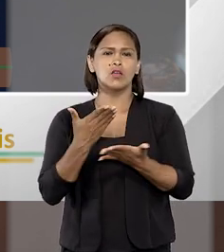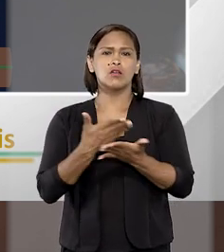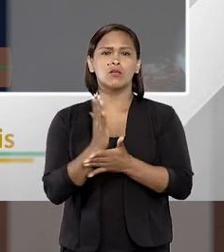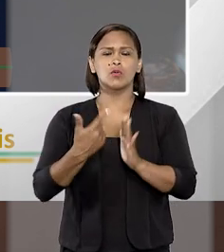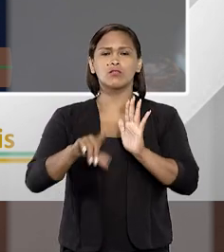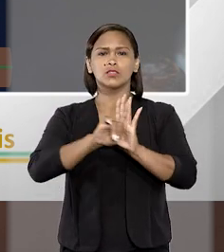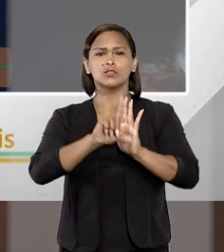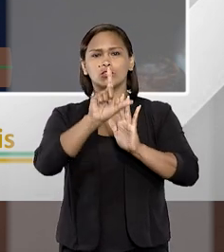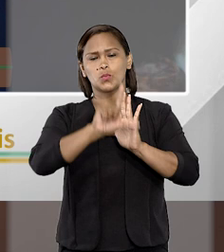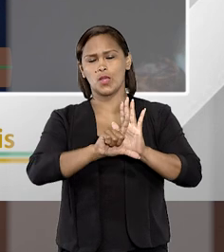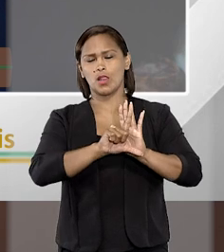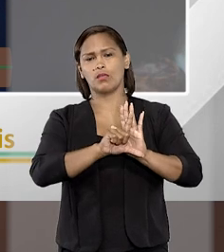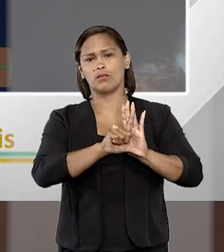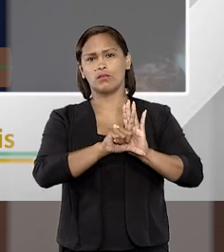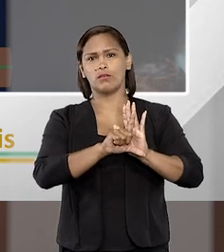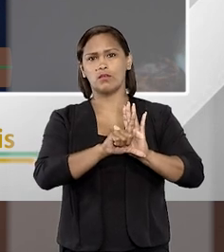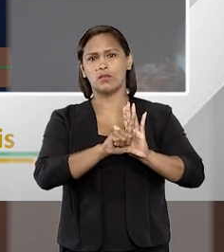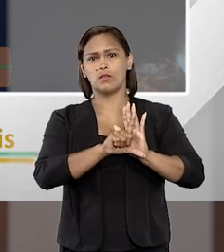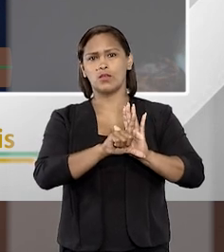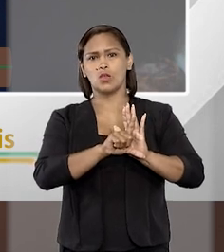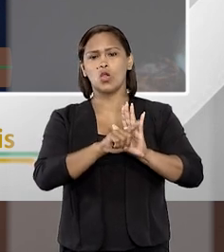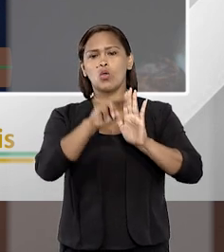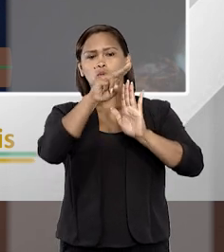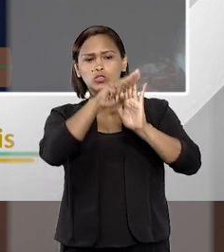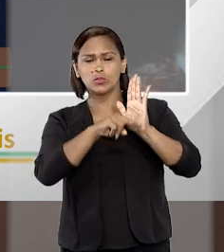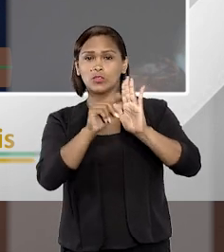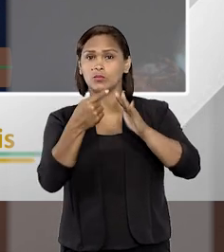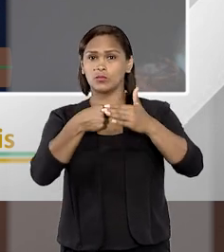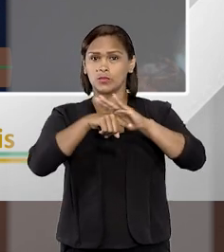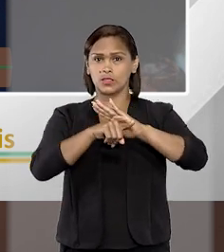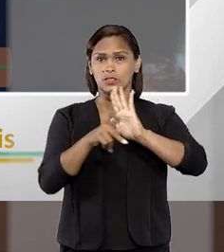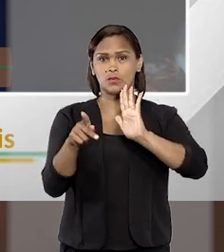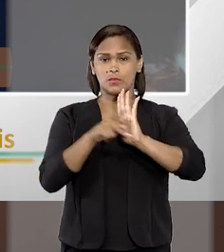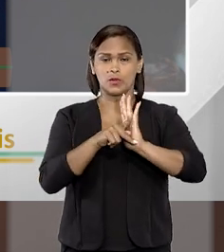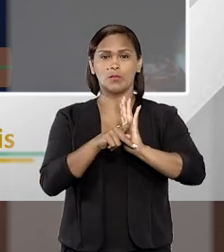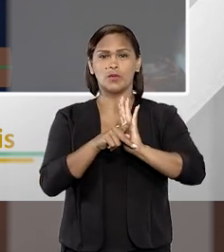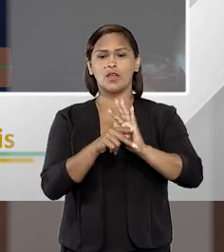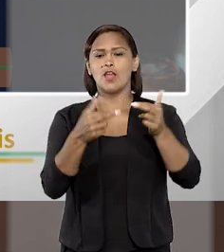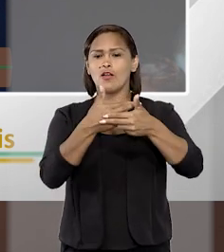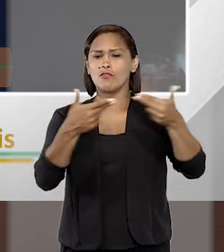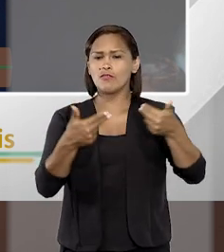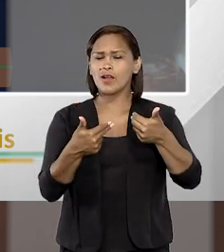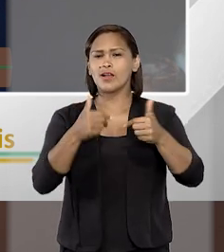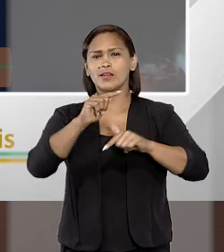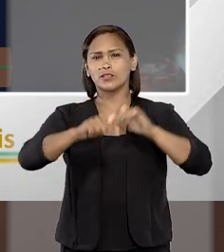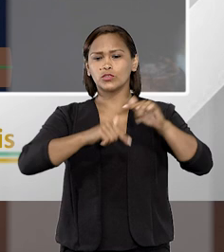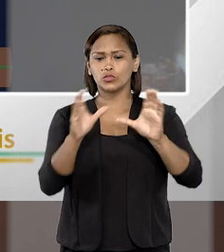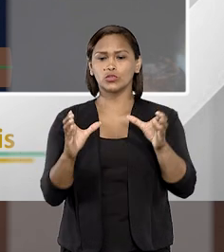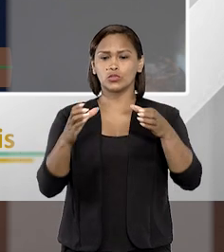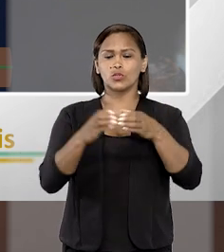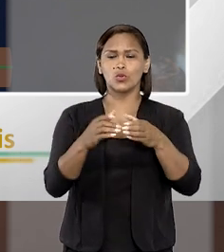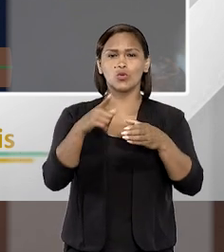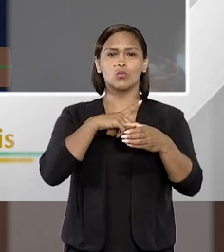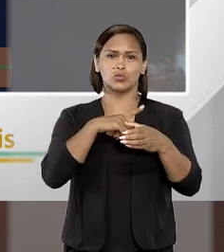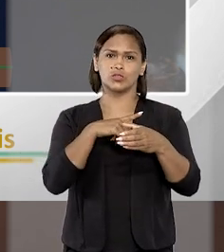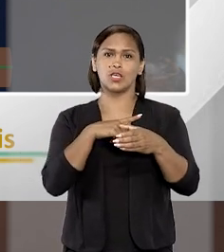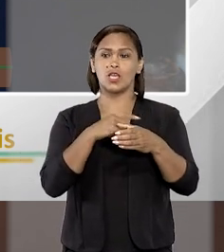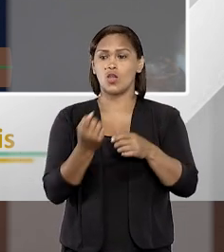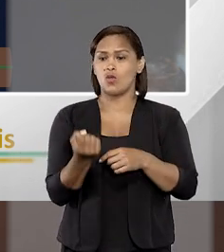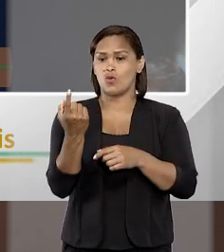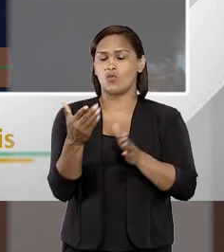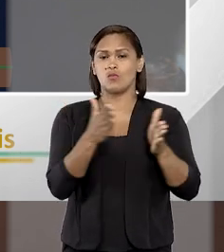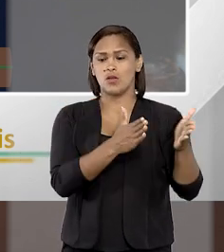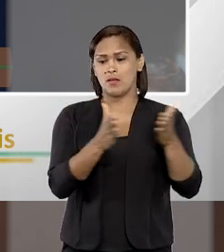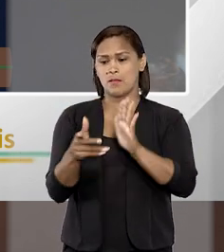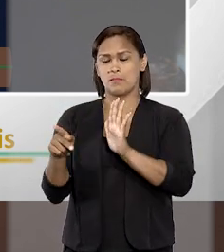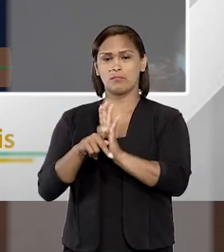falei o Dilma o Dilma não mas o inferno mas temos várias frentes de trabalho nós temos uma que se